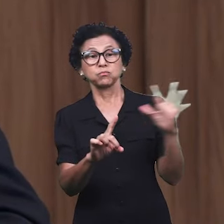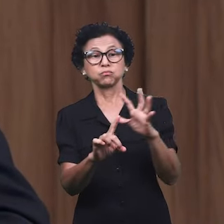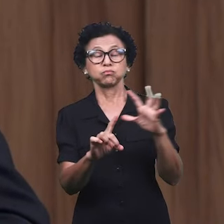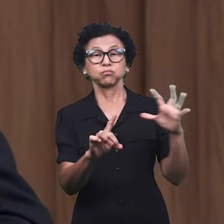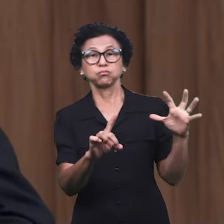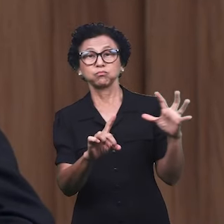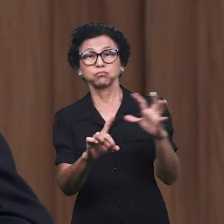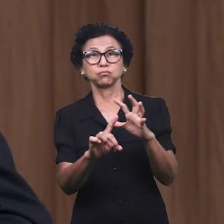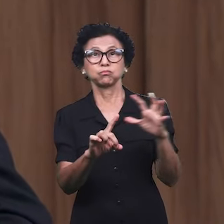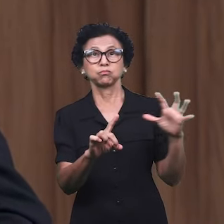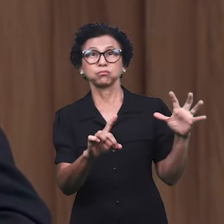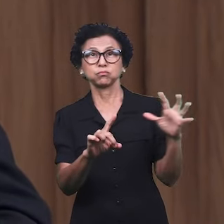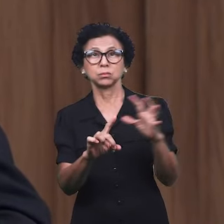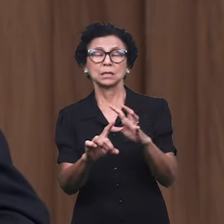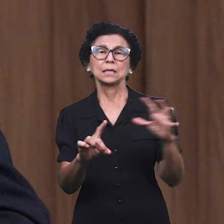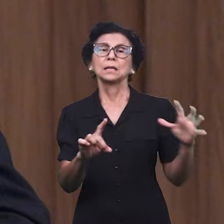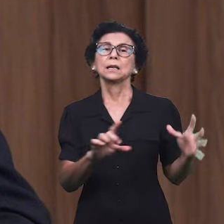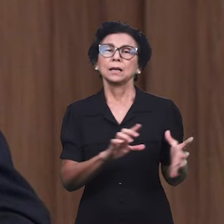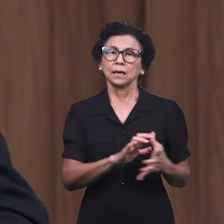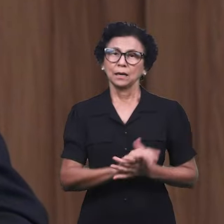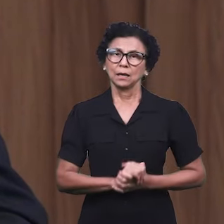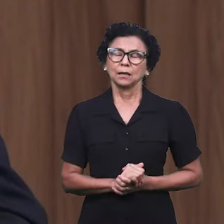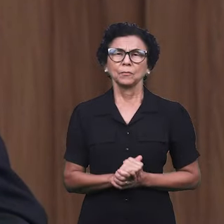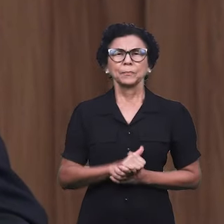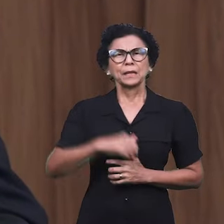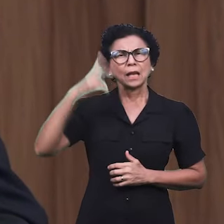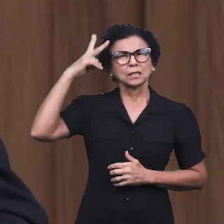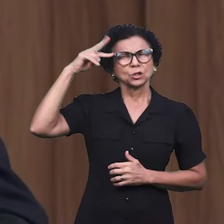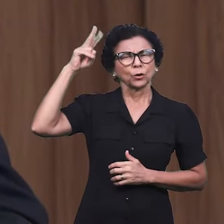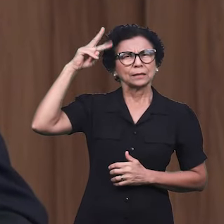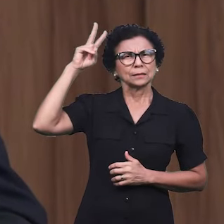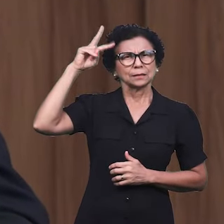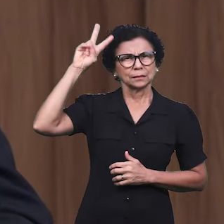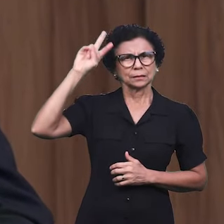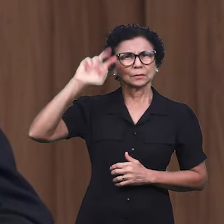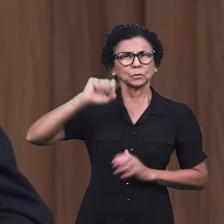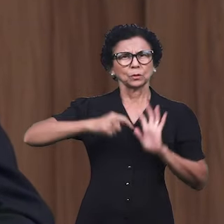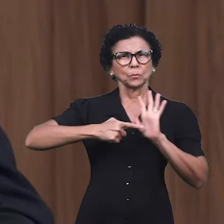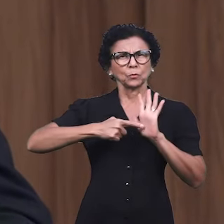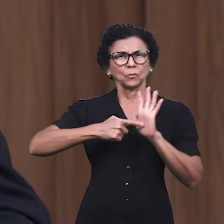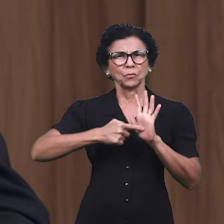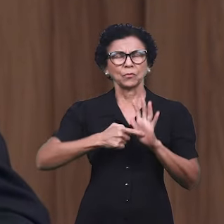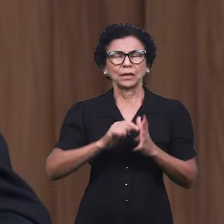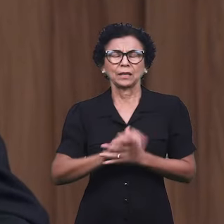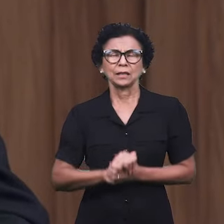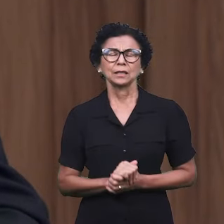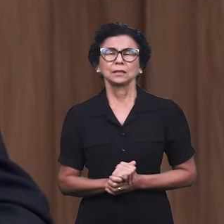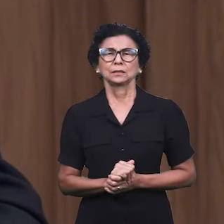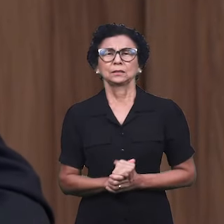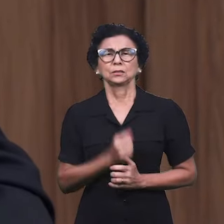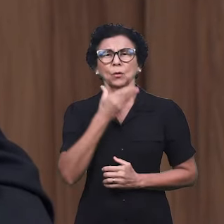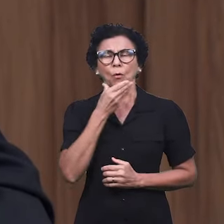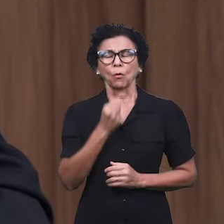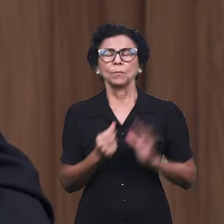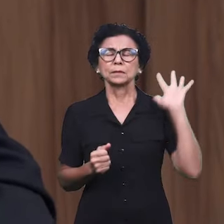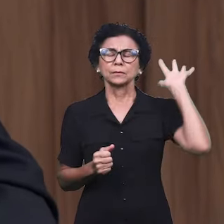o estoicismo. A história vai nos falar sobre isso, Zenão, até um imperador romano que